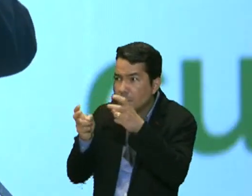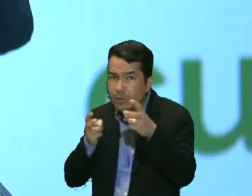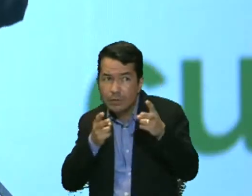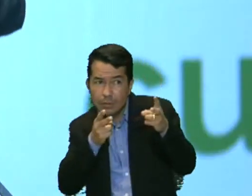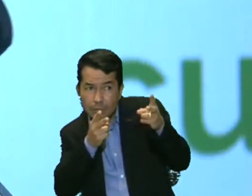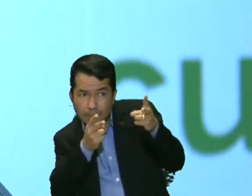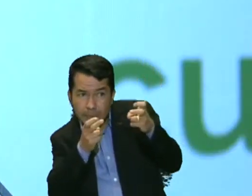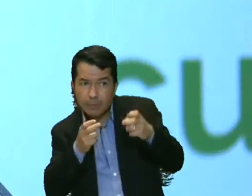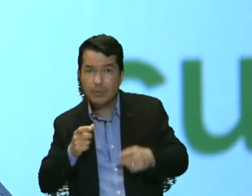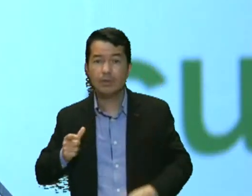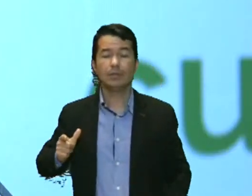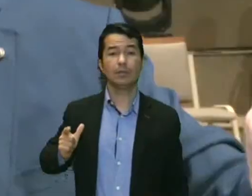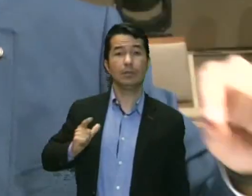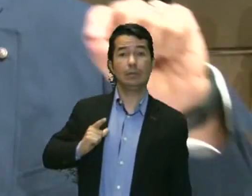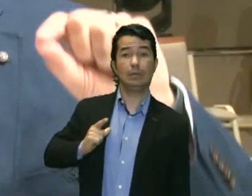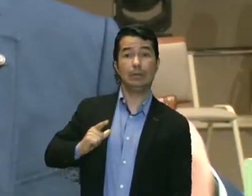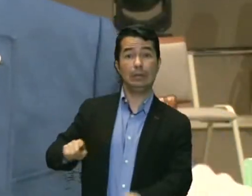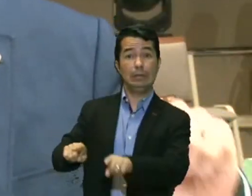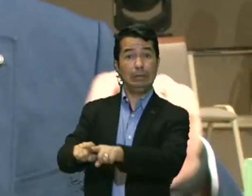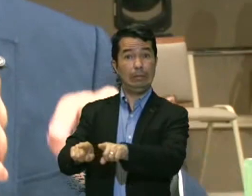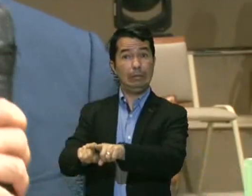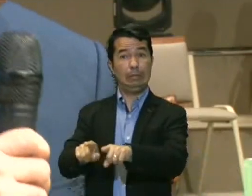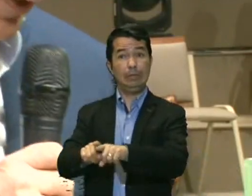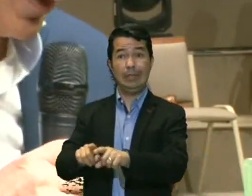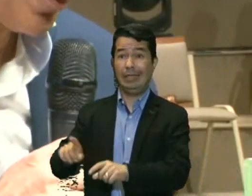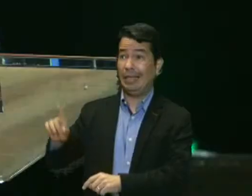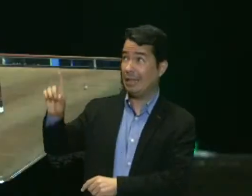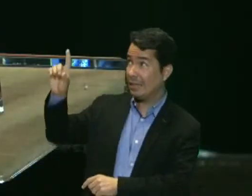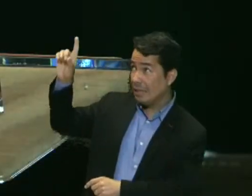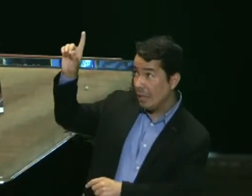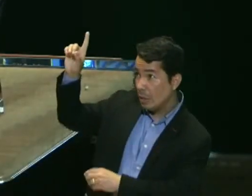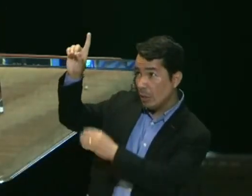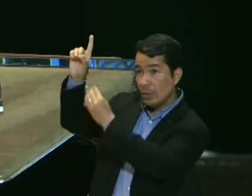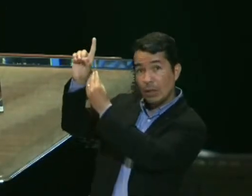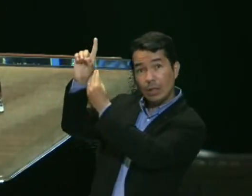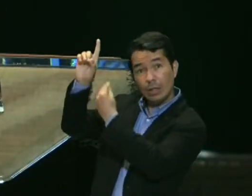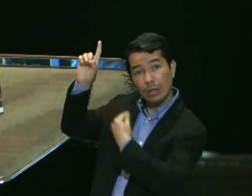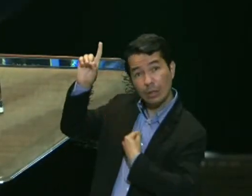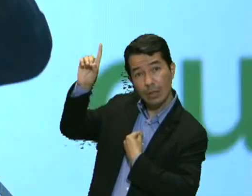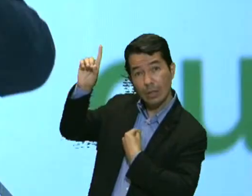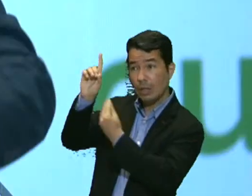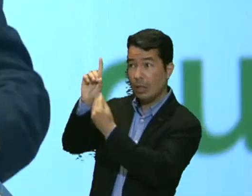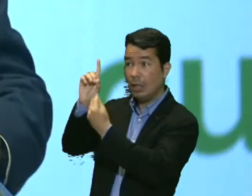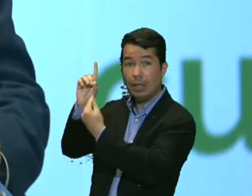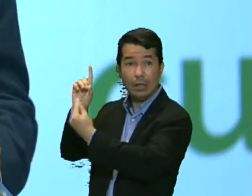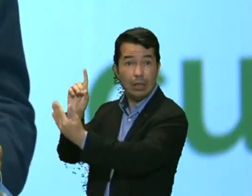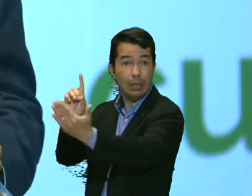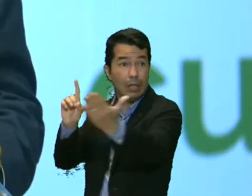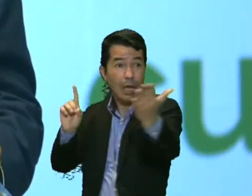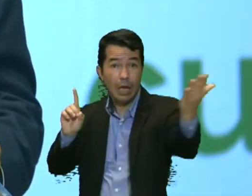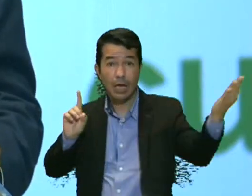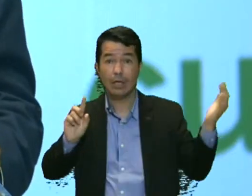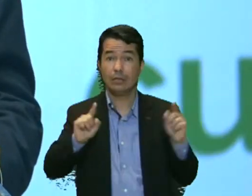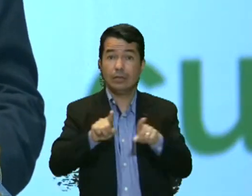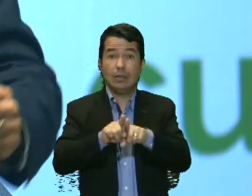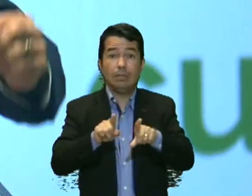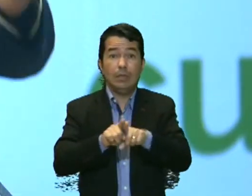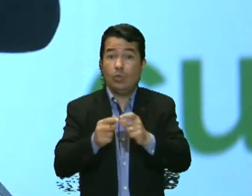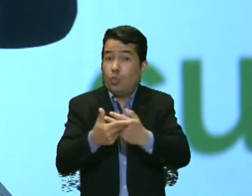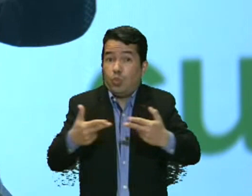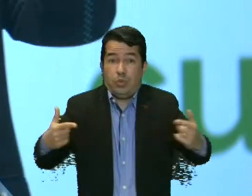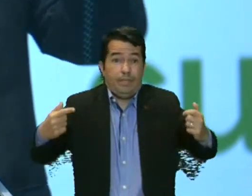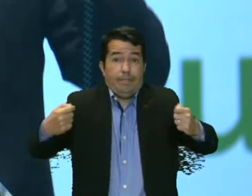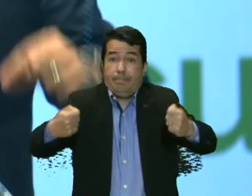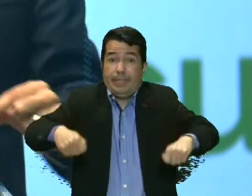praticavam, Deus também estaria suprindo as necessidades deles.